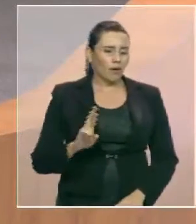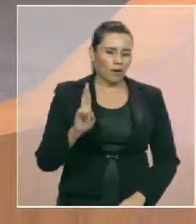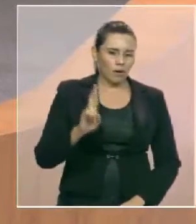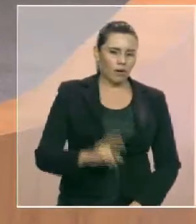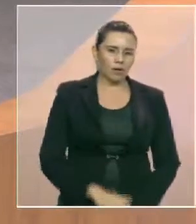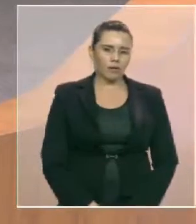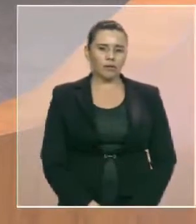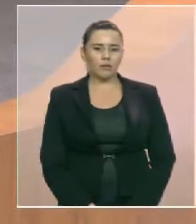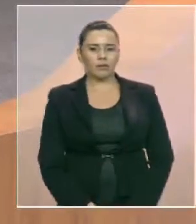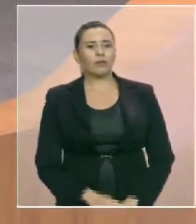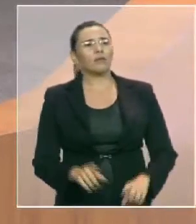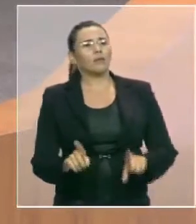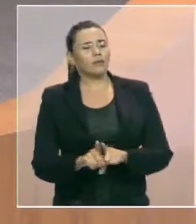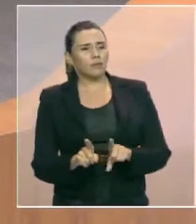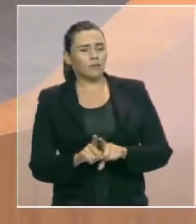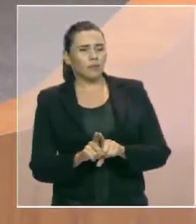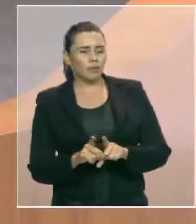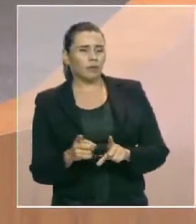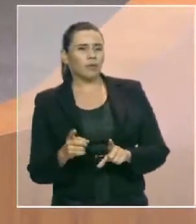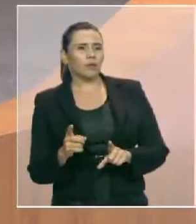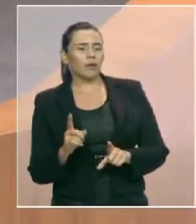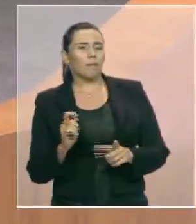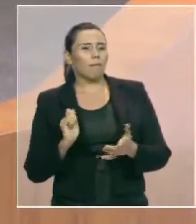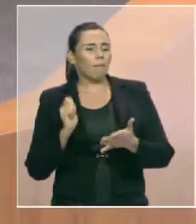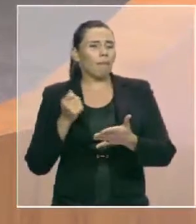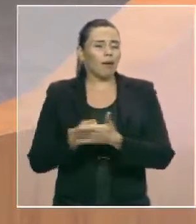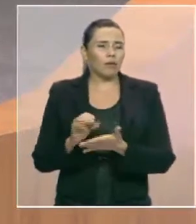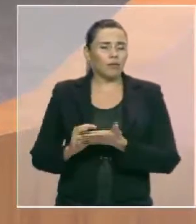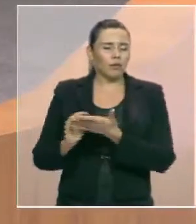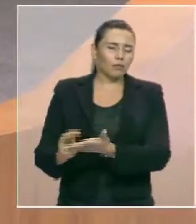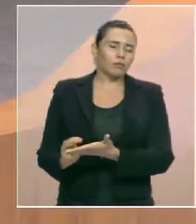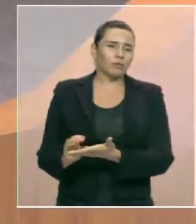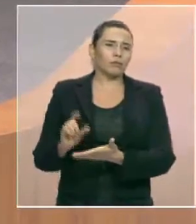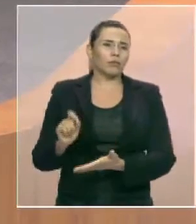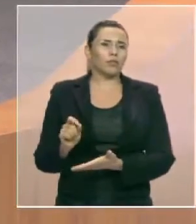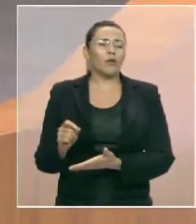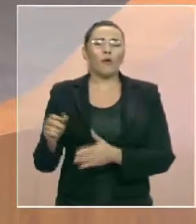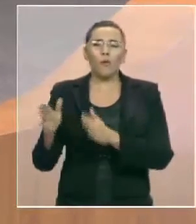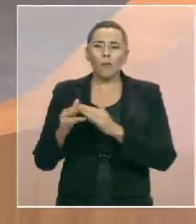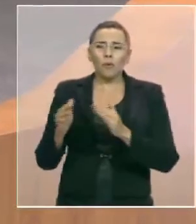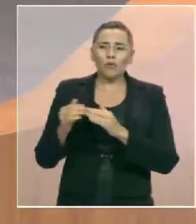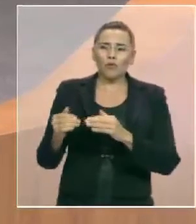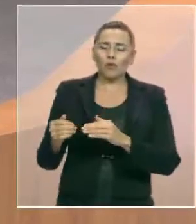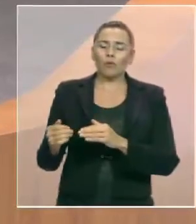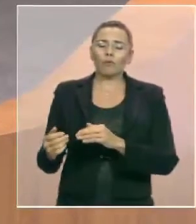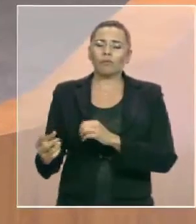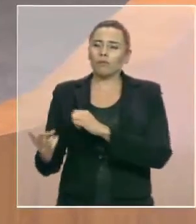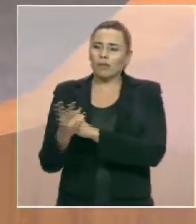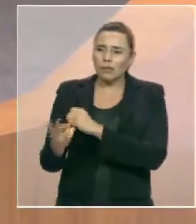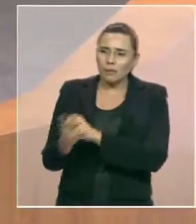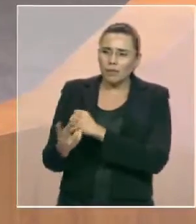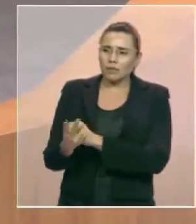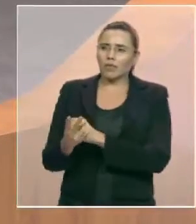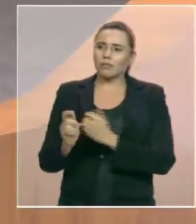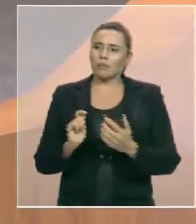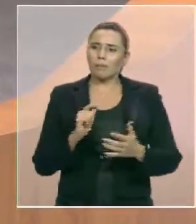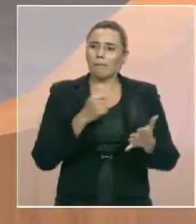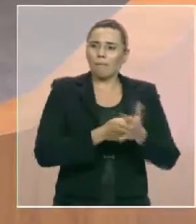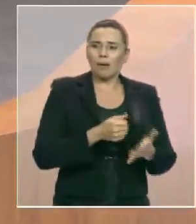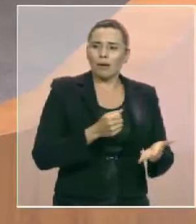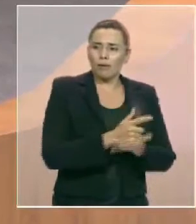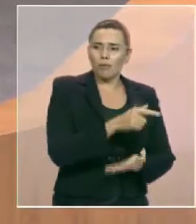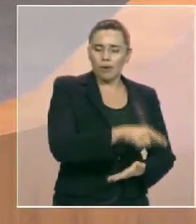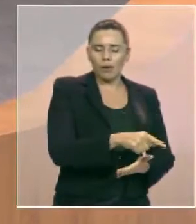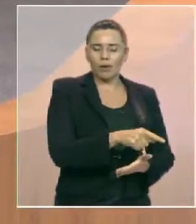tomou para comprar aquele apartamento. Então, você tomou R$100 mil, você vai pagando, vamos supor, 10 mil